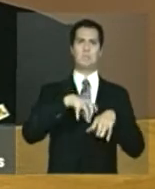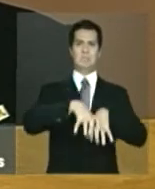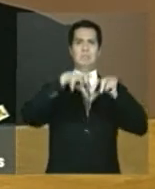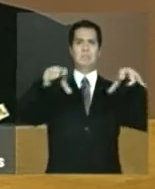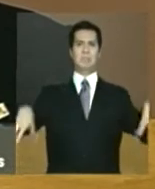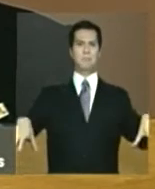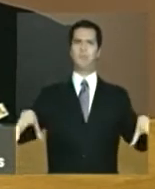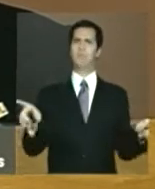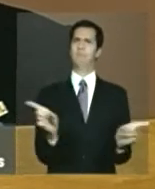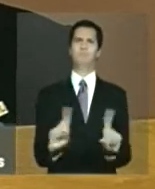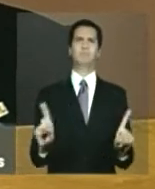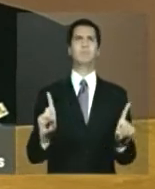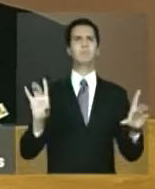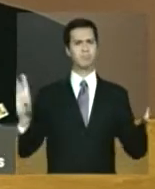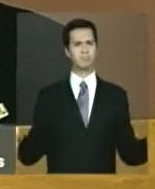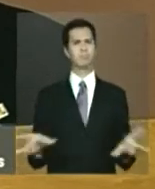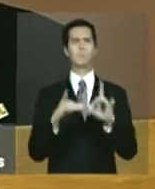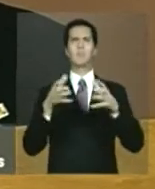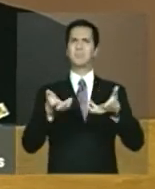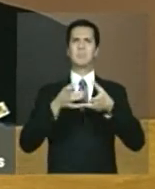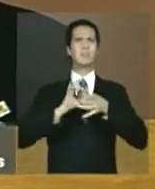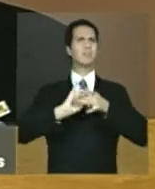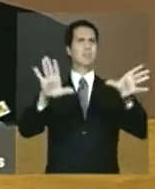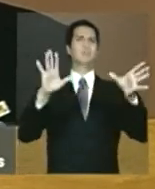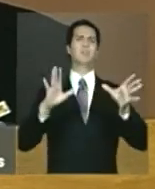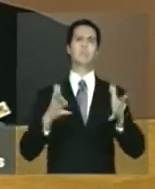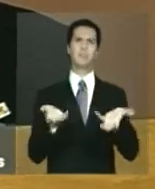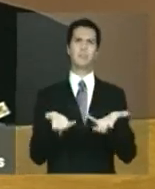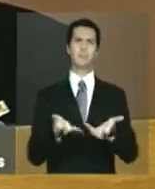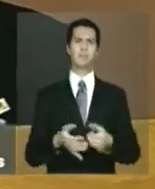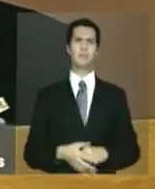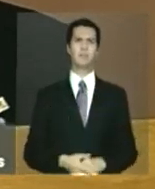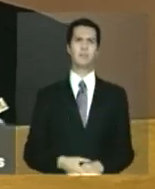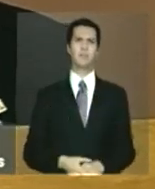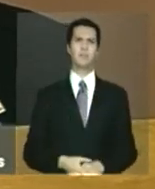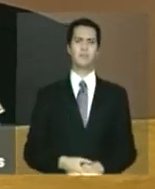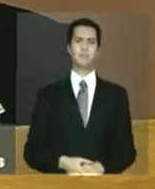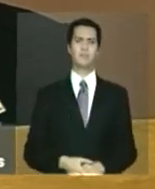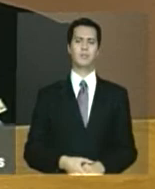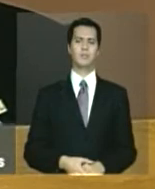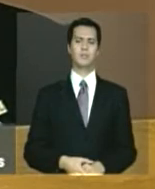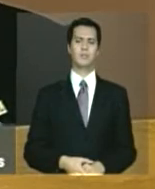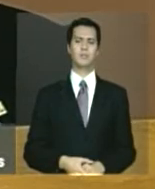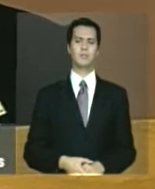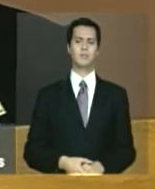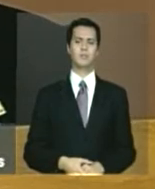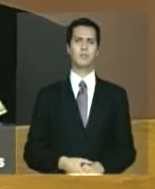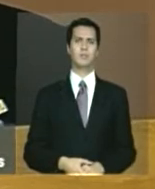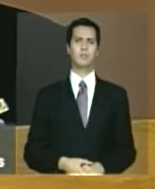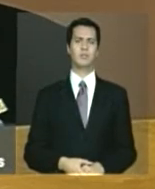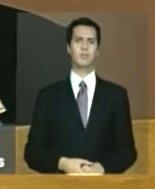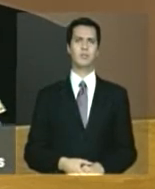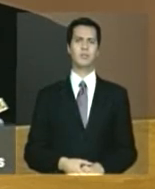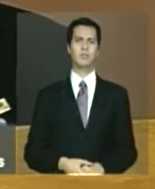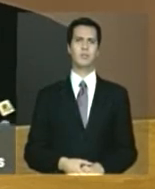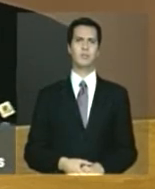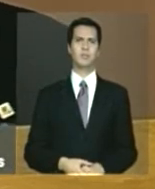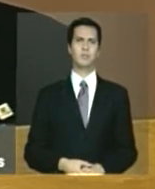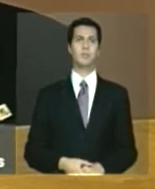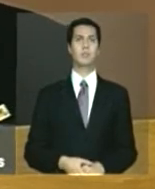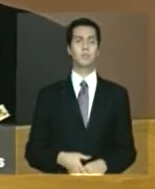cotidiana sobre as mulheres e é sem dúvida nenhuma no âmbito de